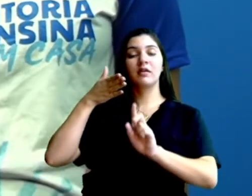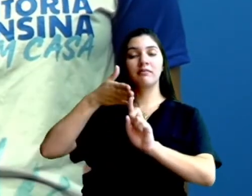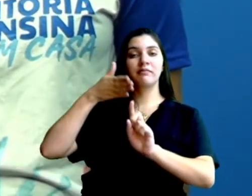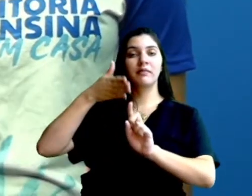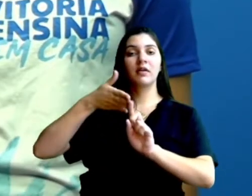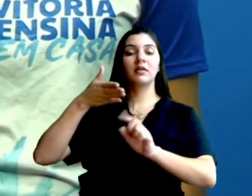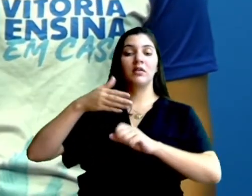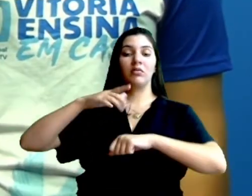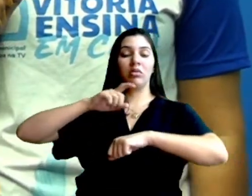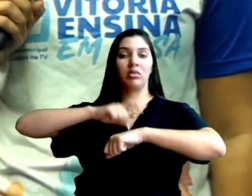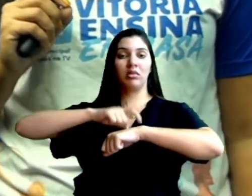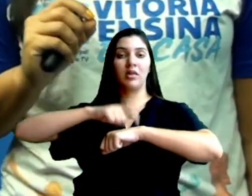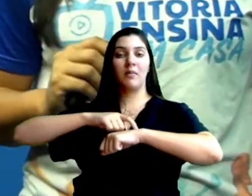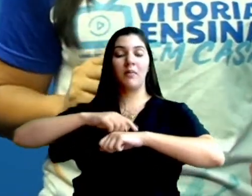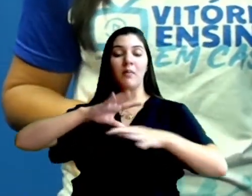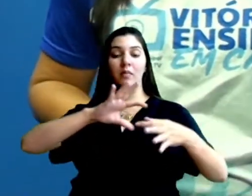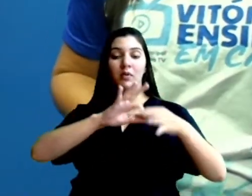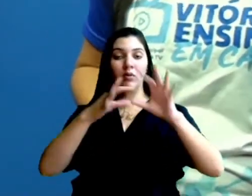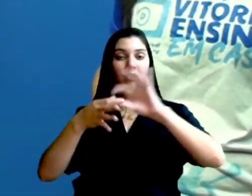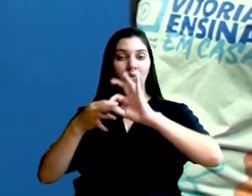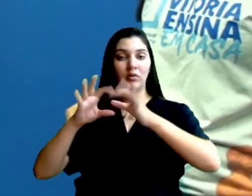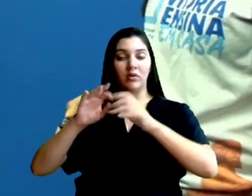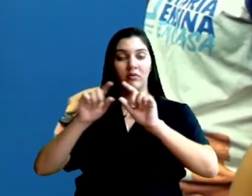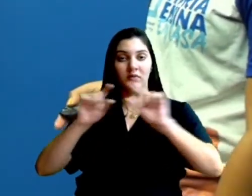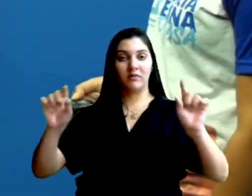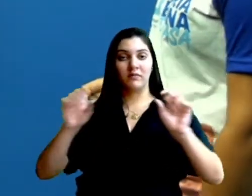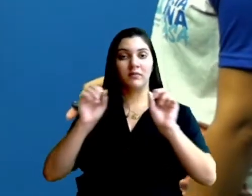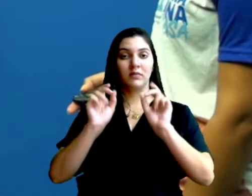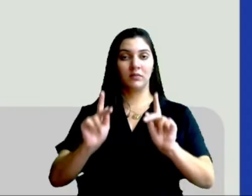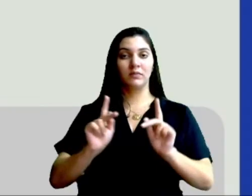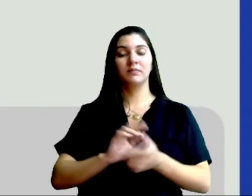tempo pelo contexto da frase, tá bom?